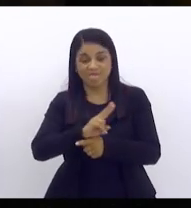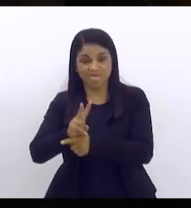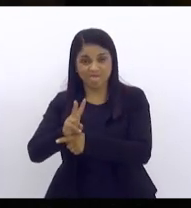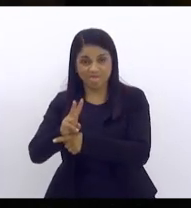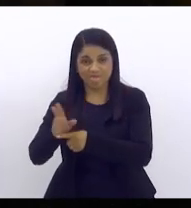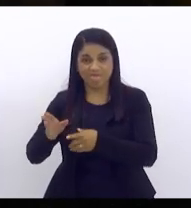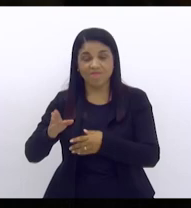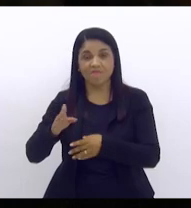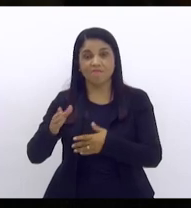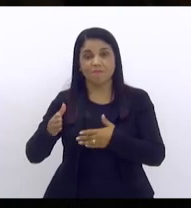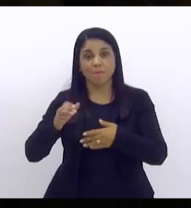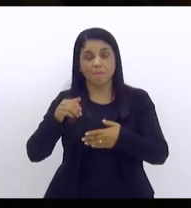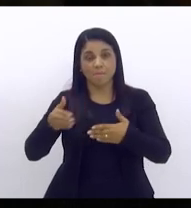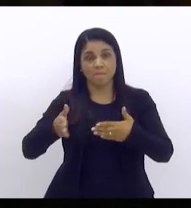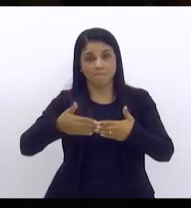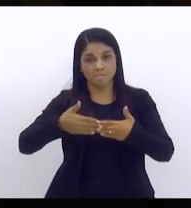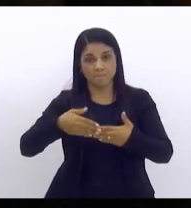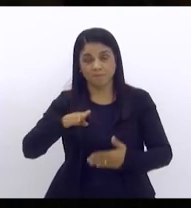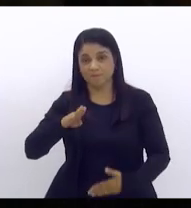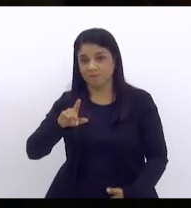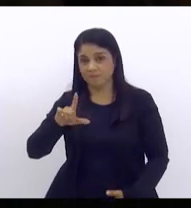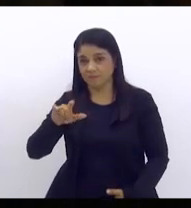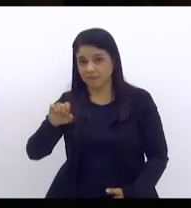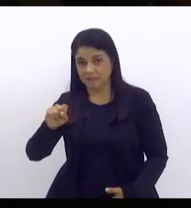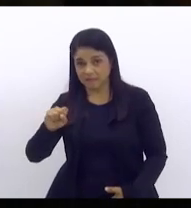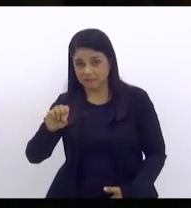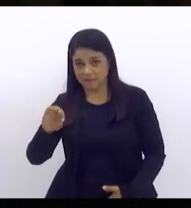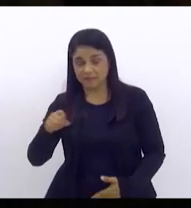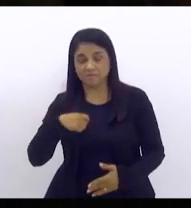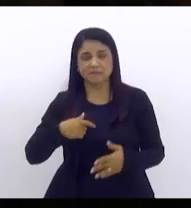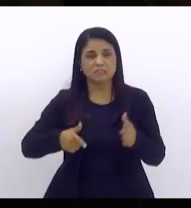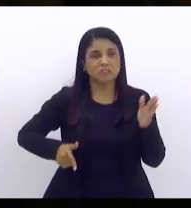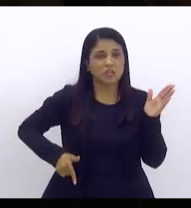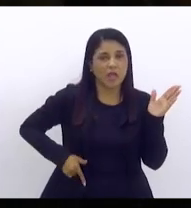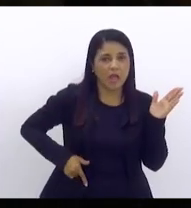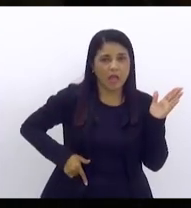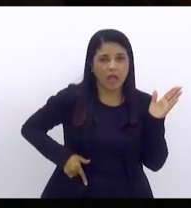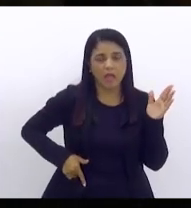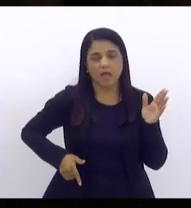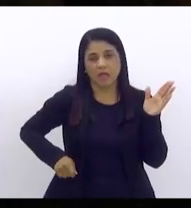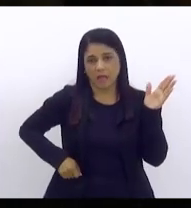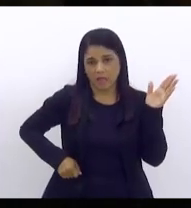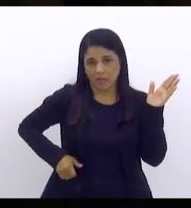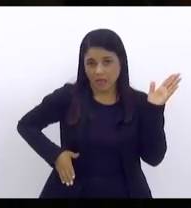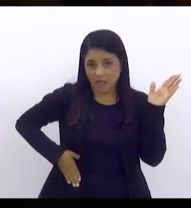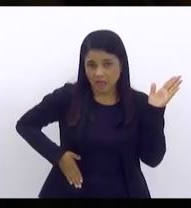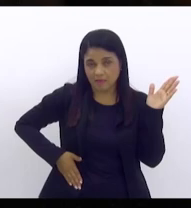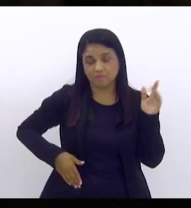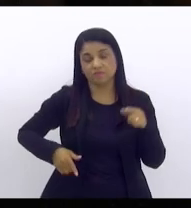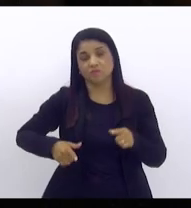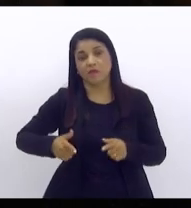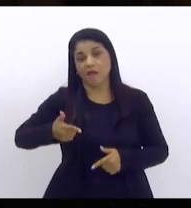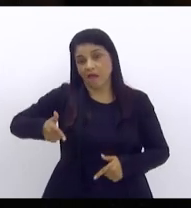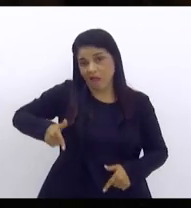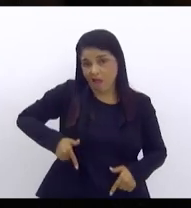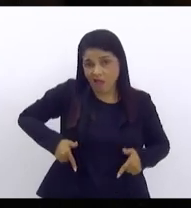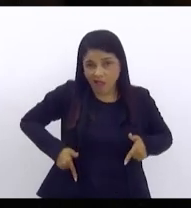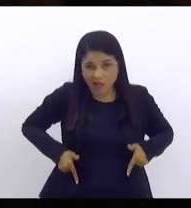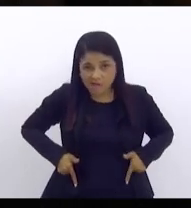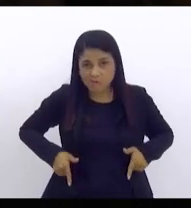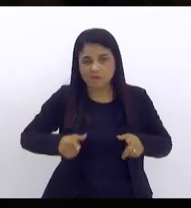carro tinha droga, armamento, bandido, etc. Blitz totalmente